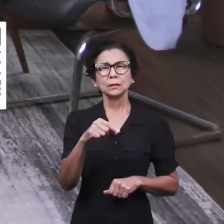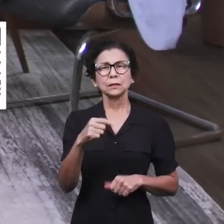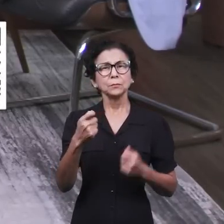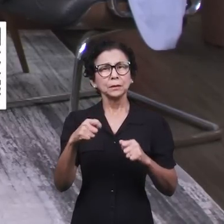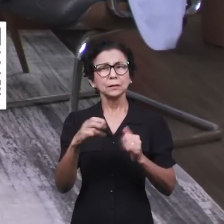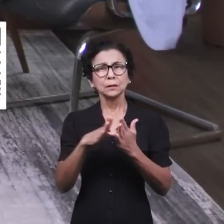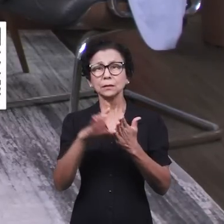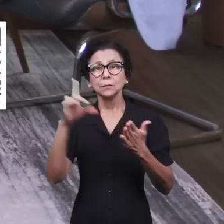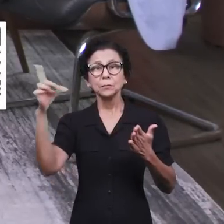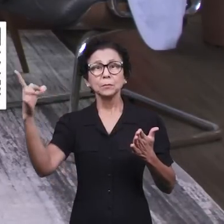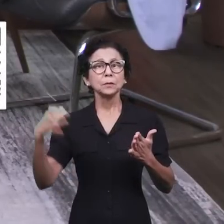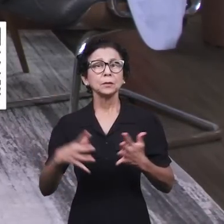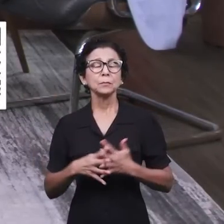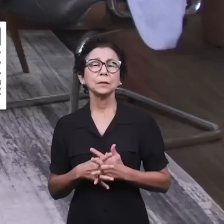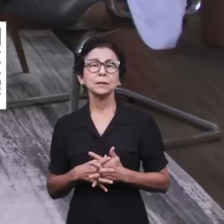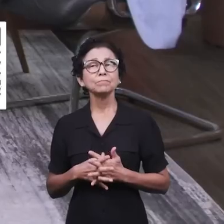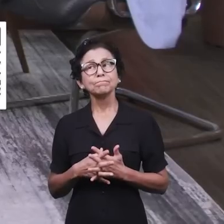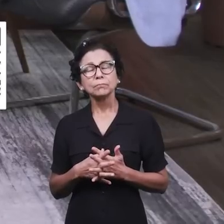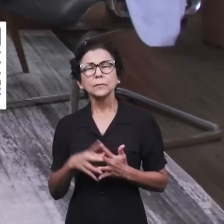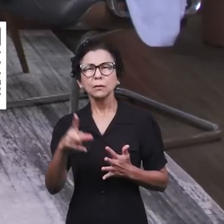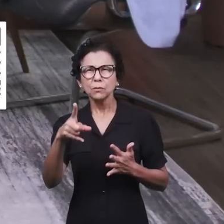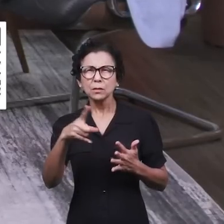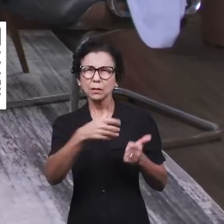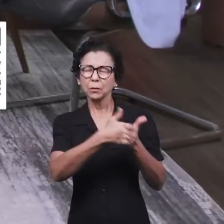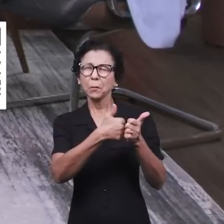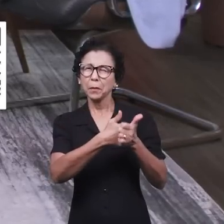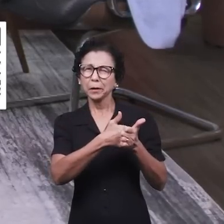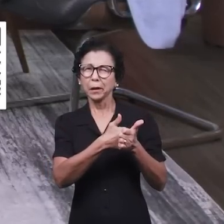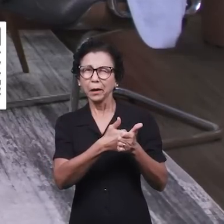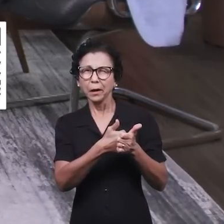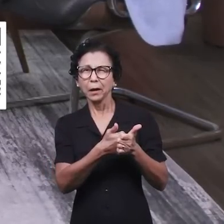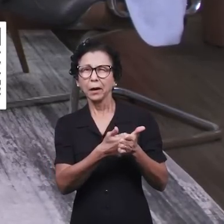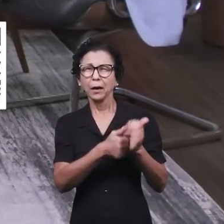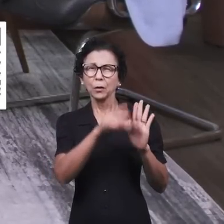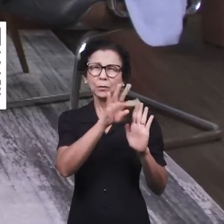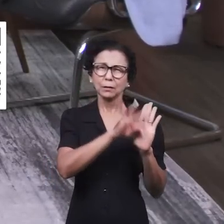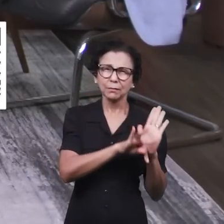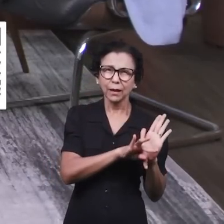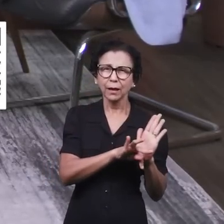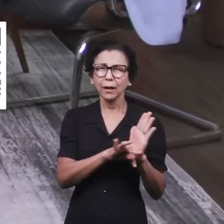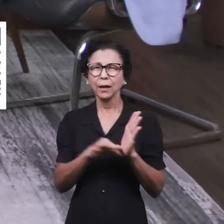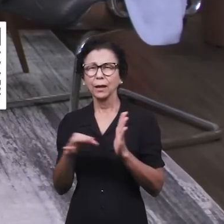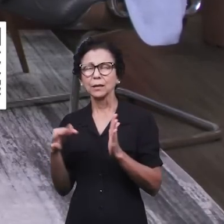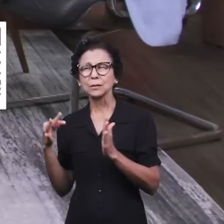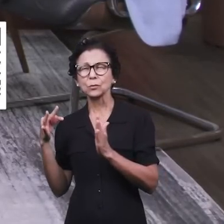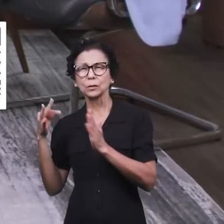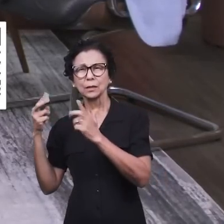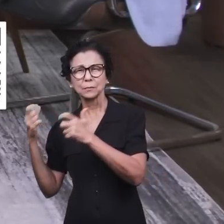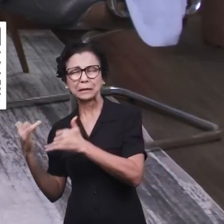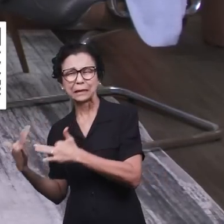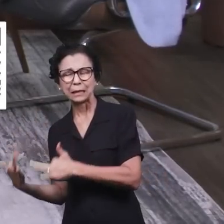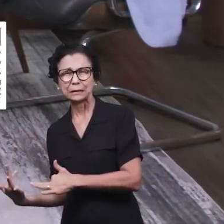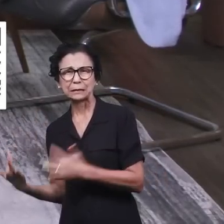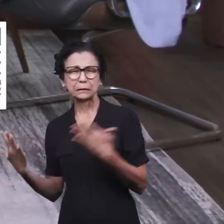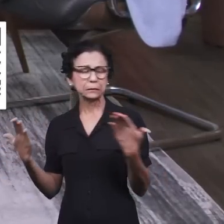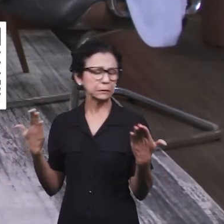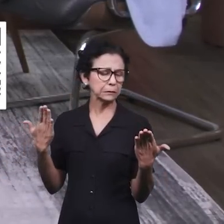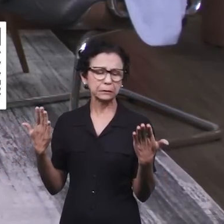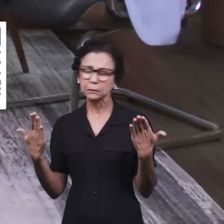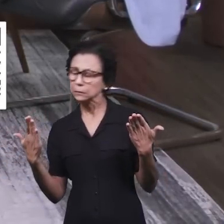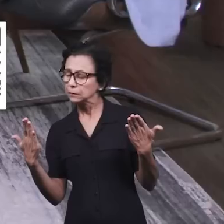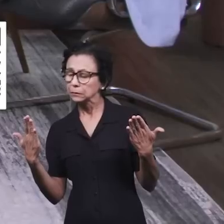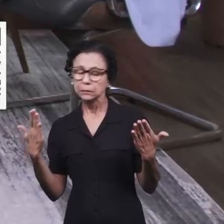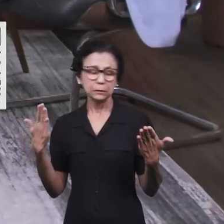sua mão, ou tenha à mão, uma Bíblia, para acompanhar aquilo que nós estamos falando. Às vezes a gente cita um texto, uma coisa assim, você tem lá,